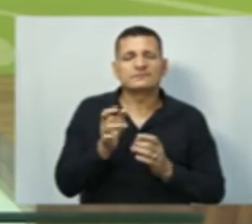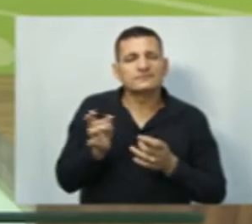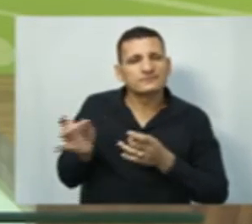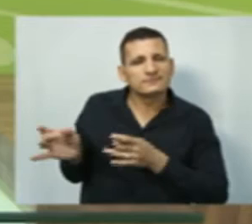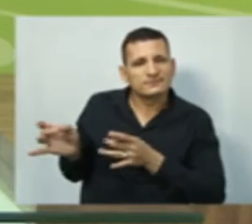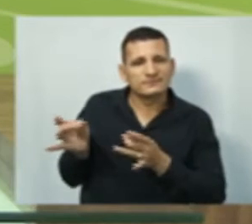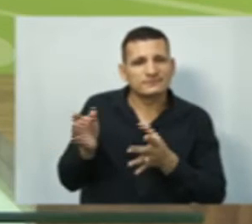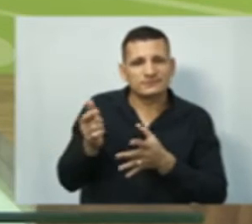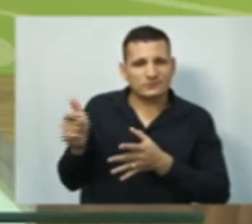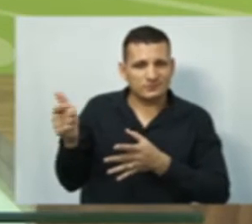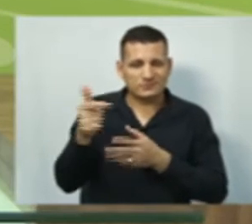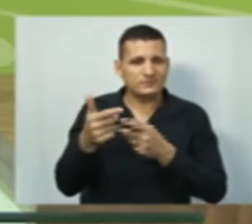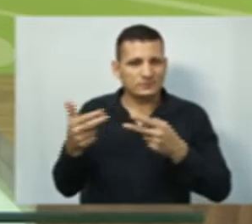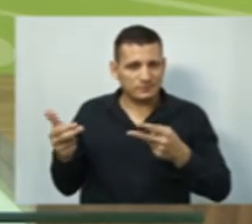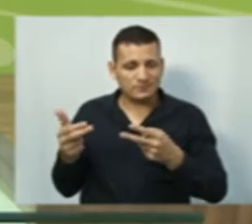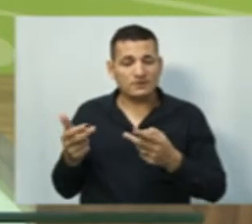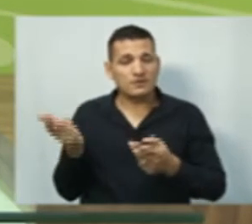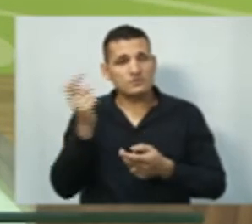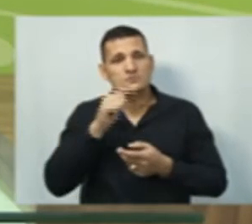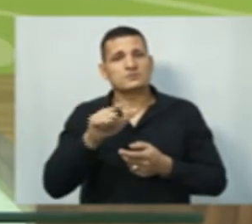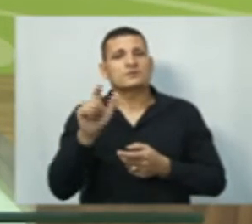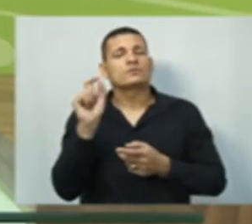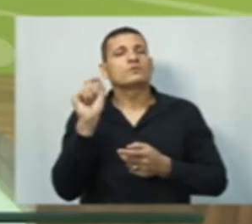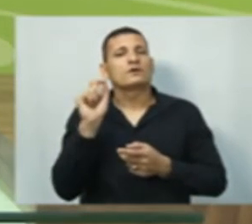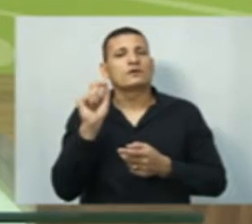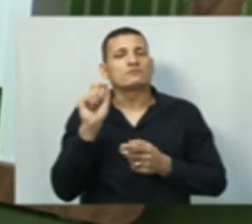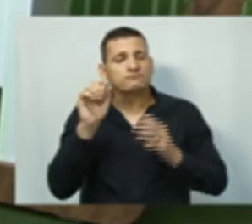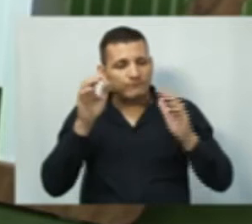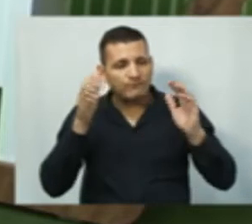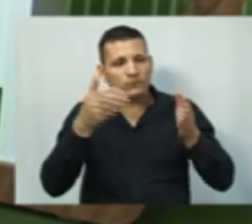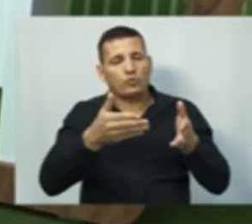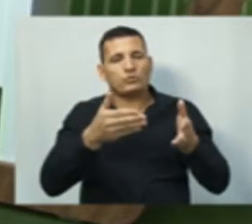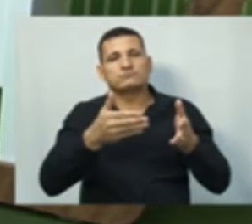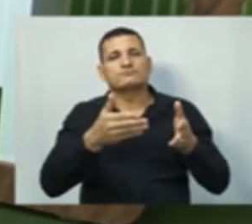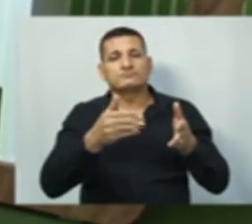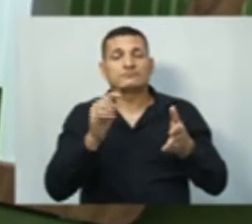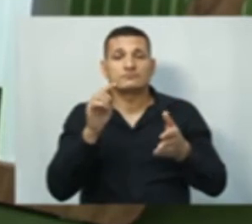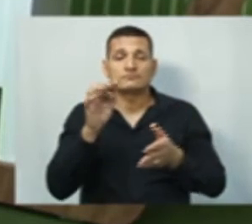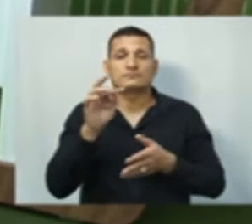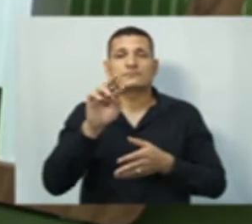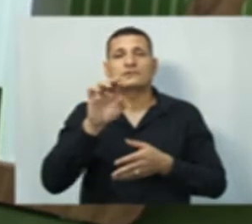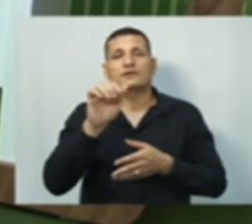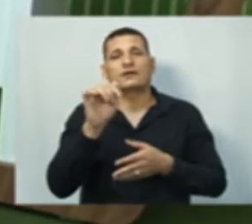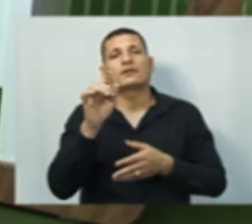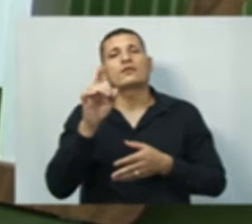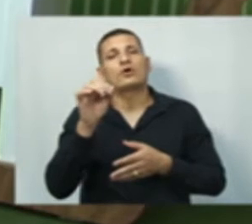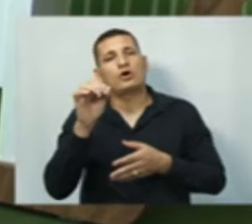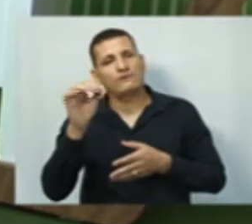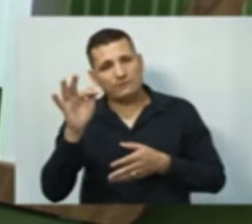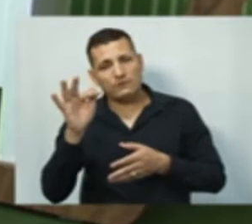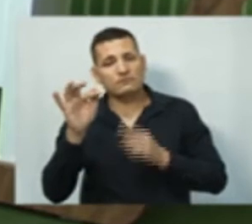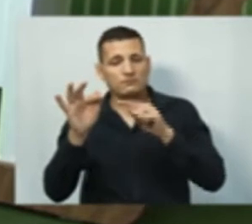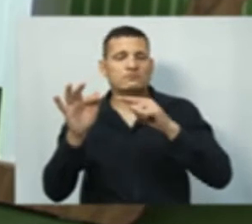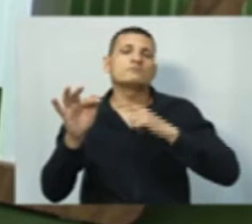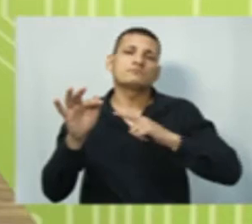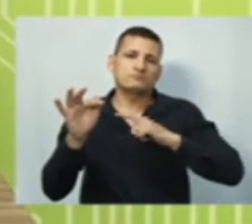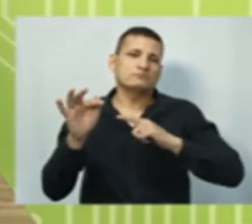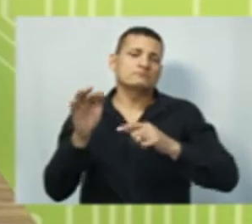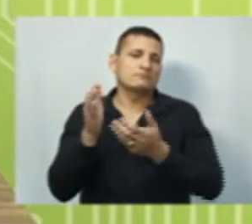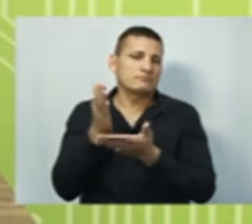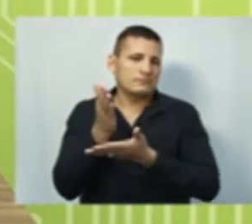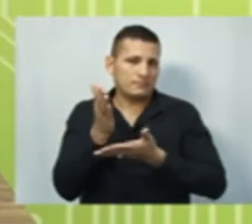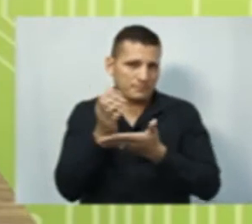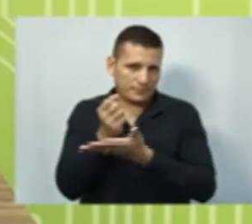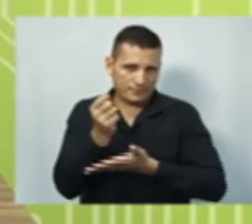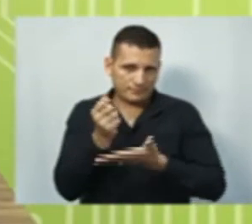para conseguir alcançar algo. O trade-off, ele tem esse princípio. Exatamente, professora. Vamos